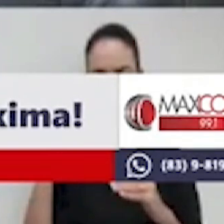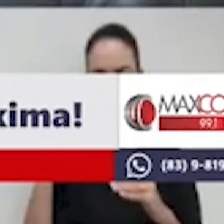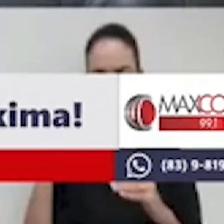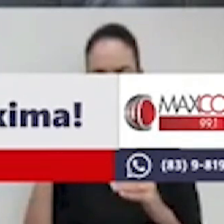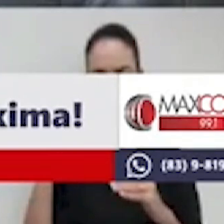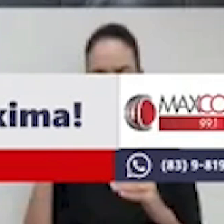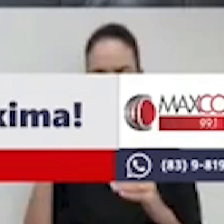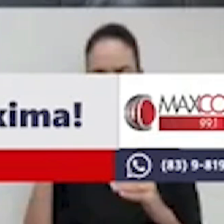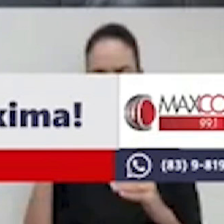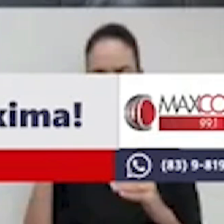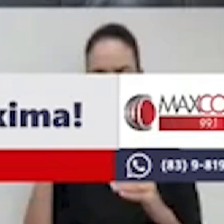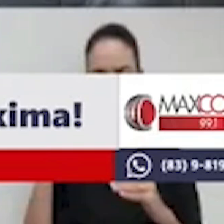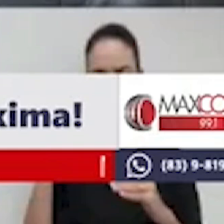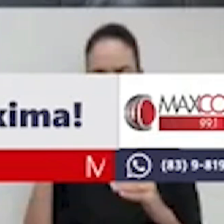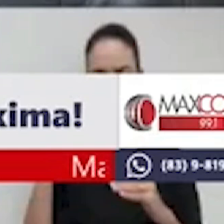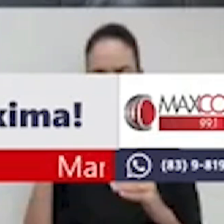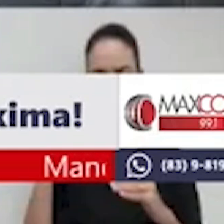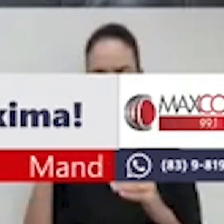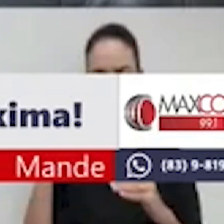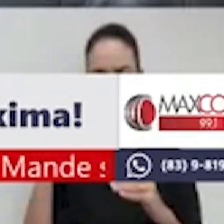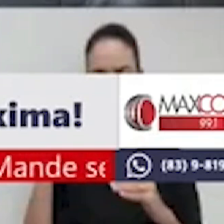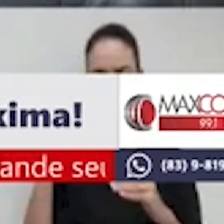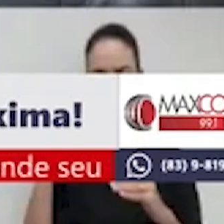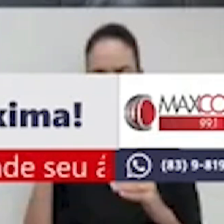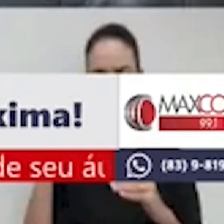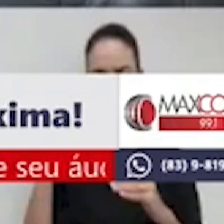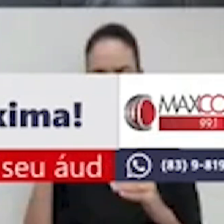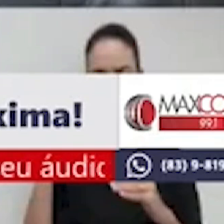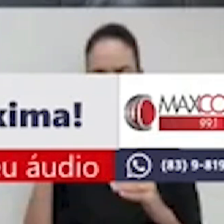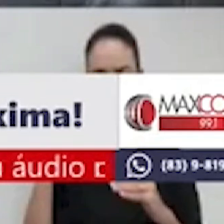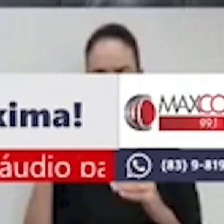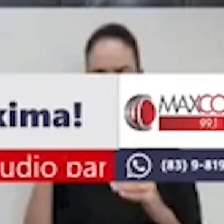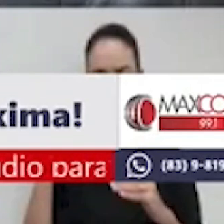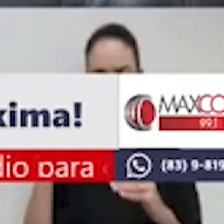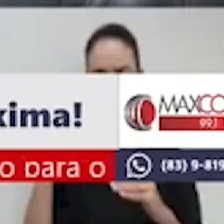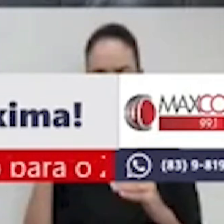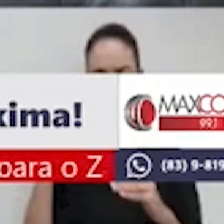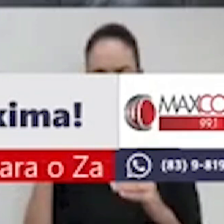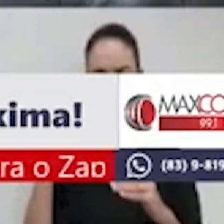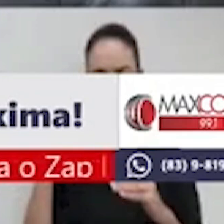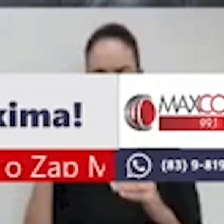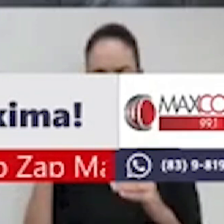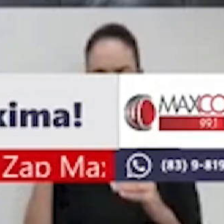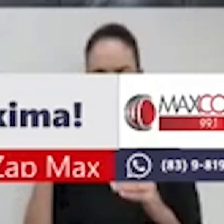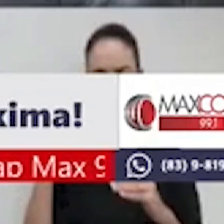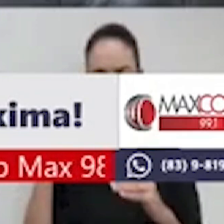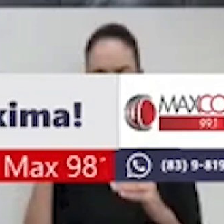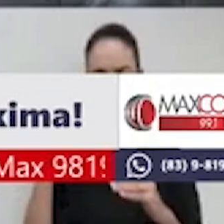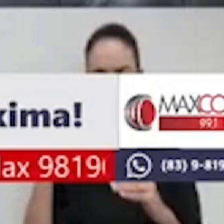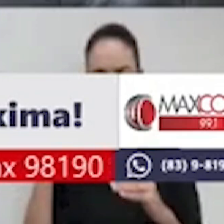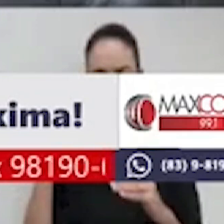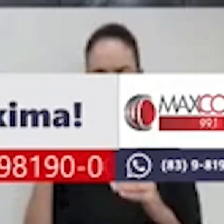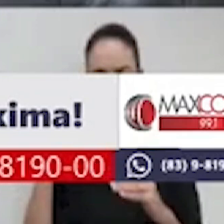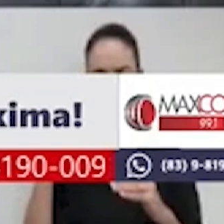pagando é desde antes e a secretário que assumia duas partes aí você